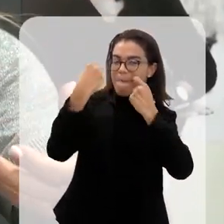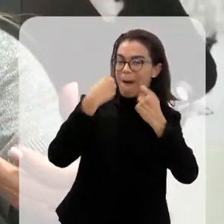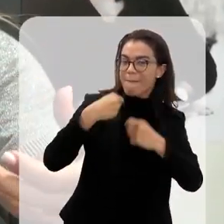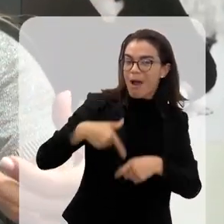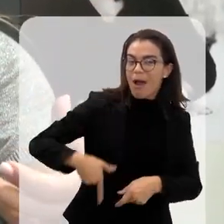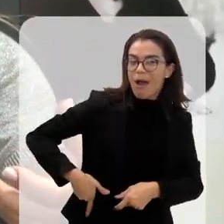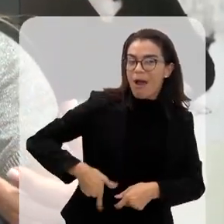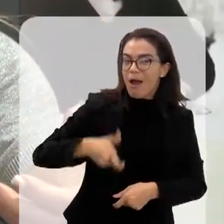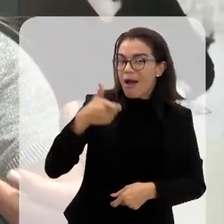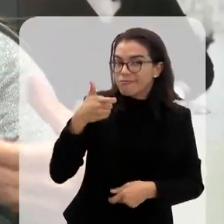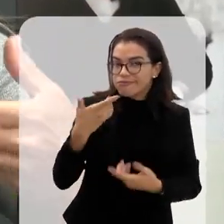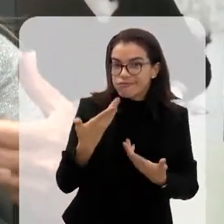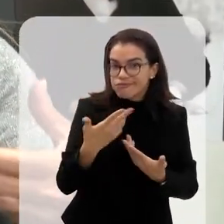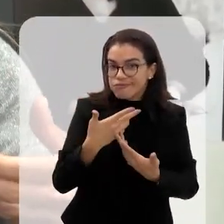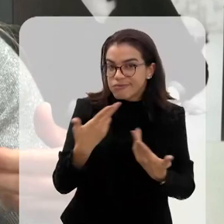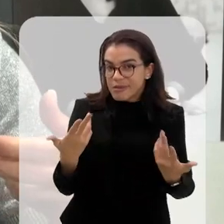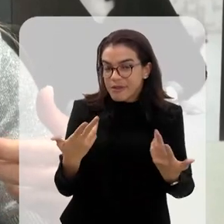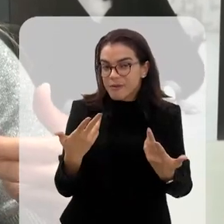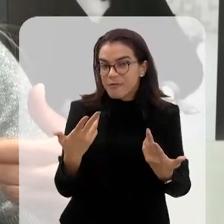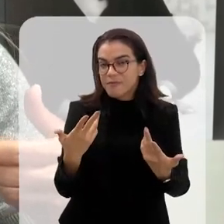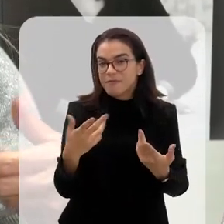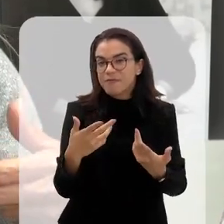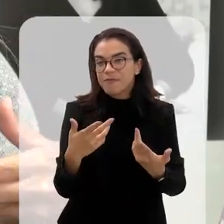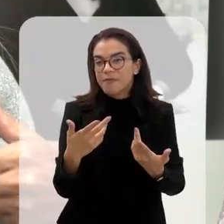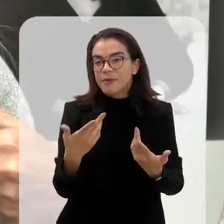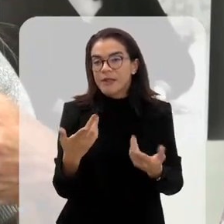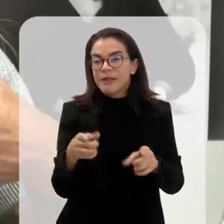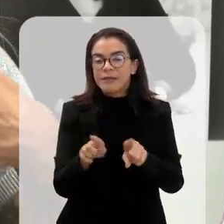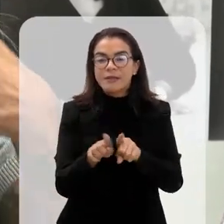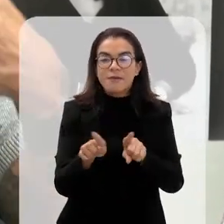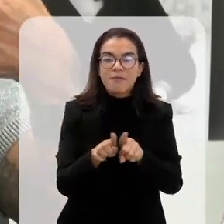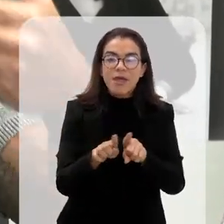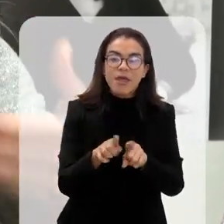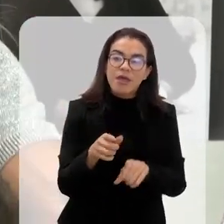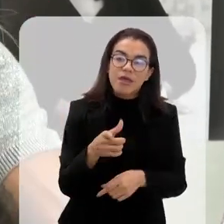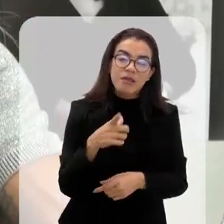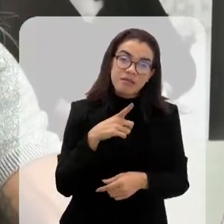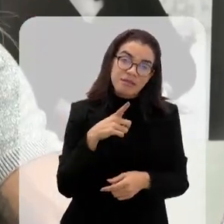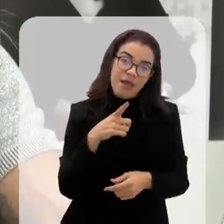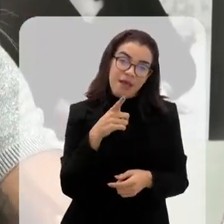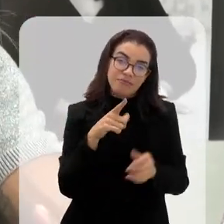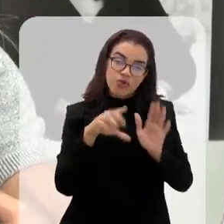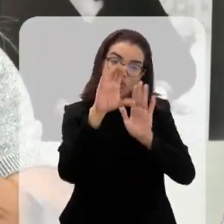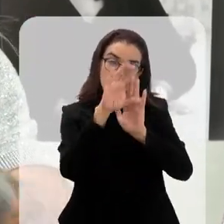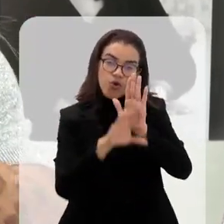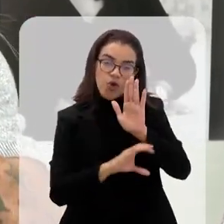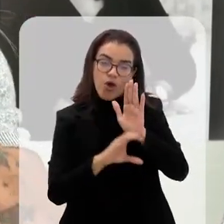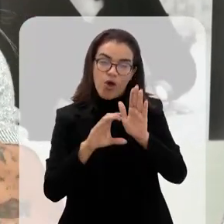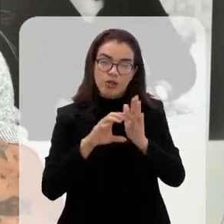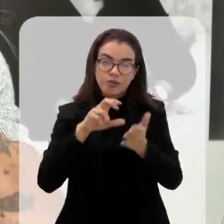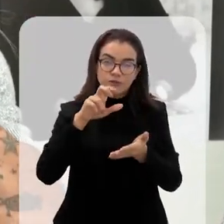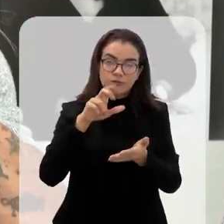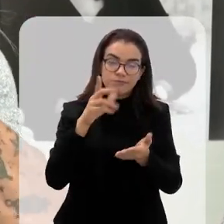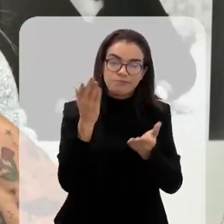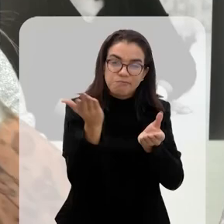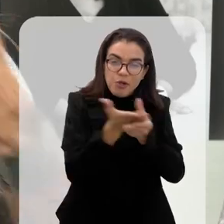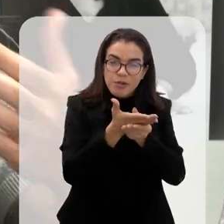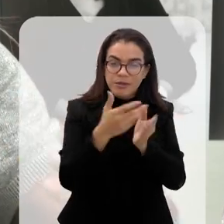ação positiva, certo, né? Hoje está lá no Código de Processo Penal que